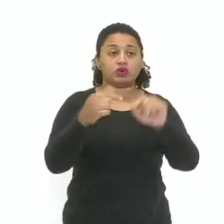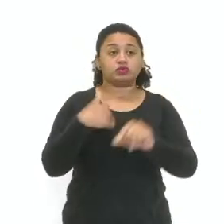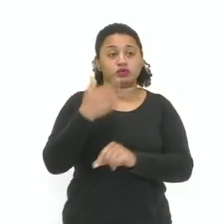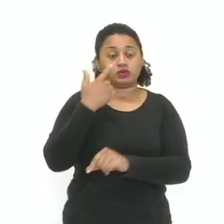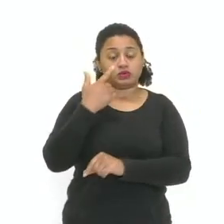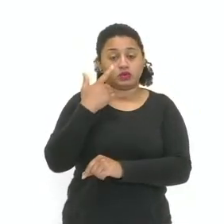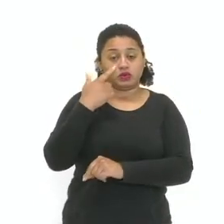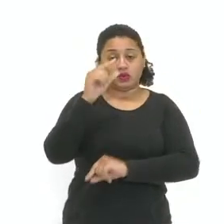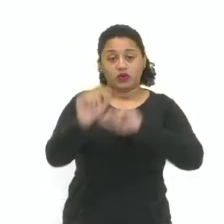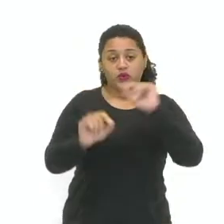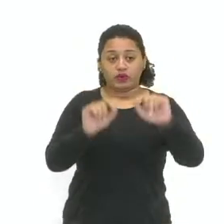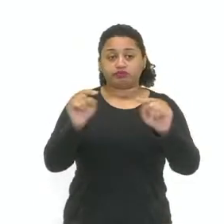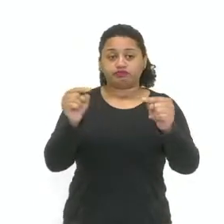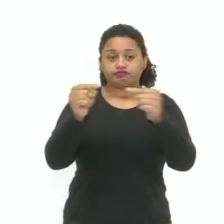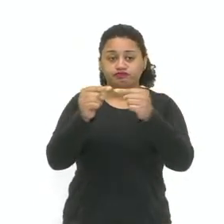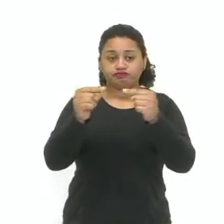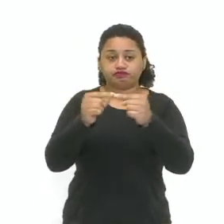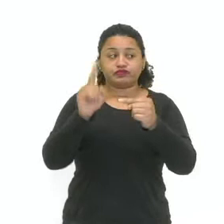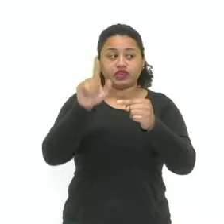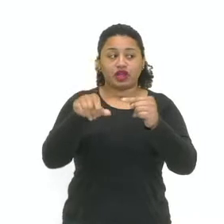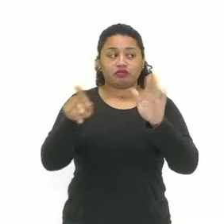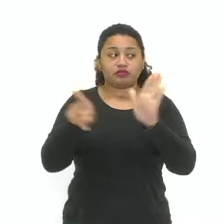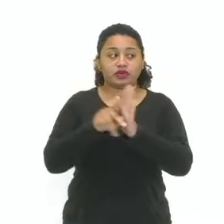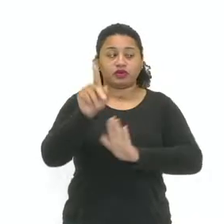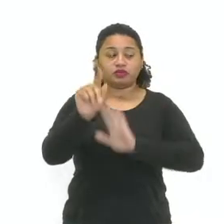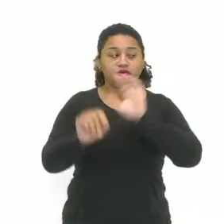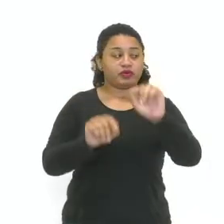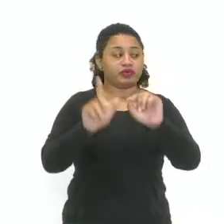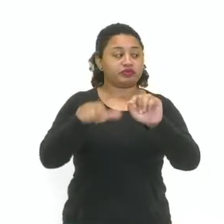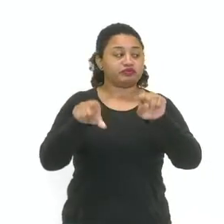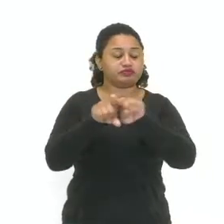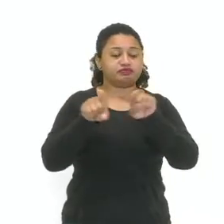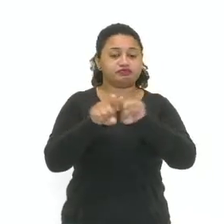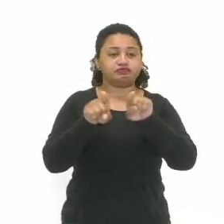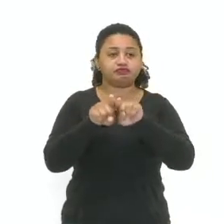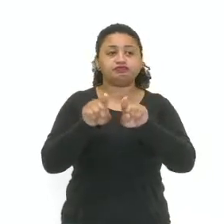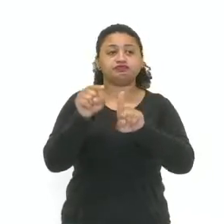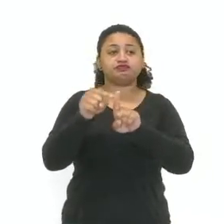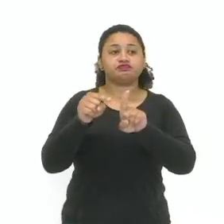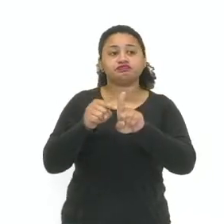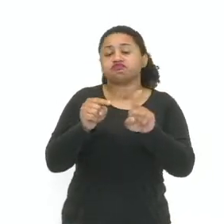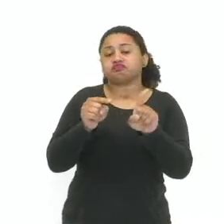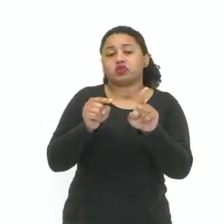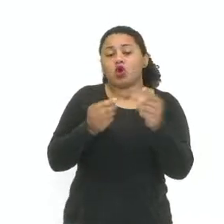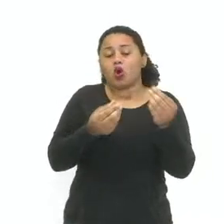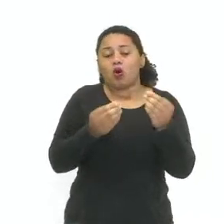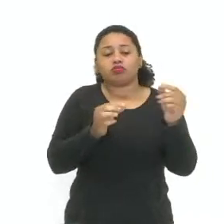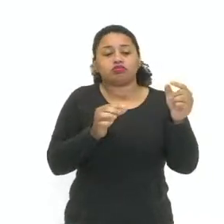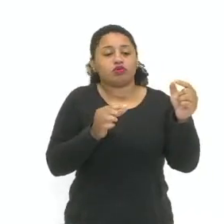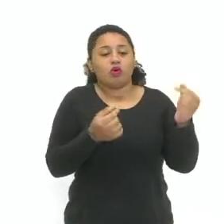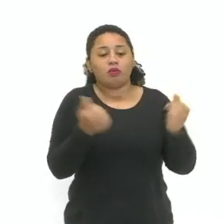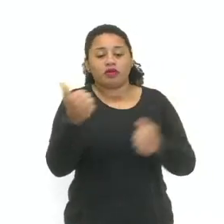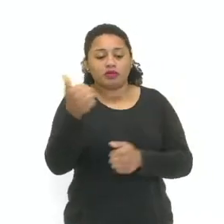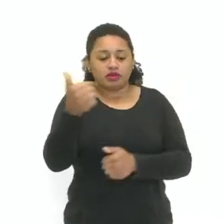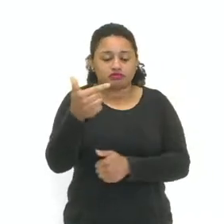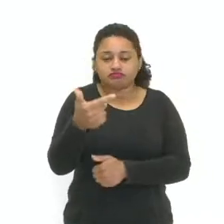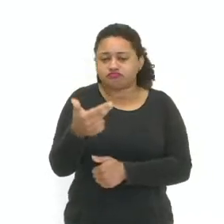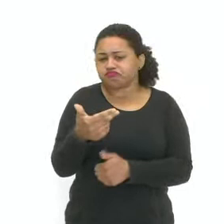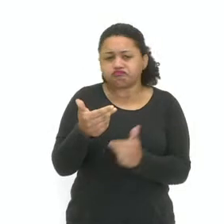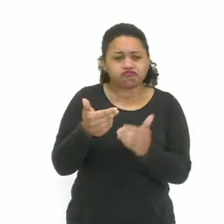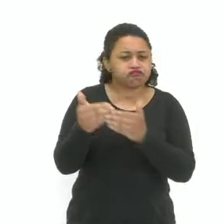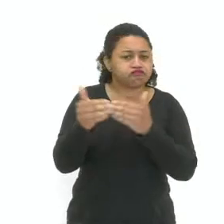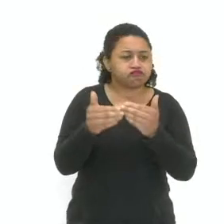essa combinação se ressalta e que a ordem não é importante. Ou seja, o